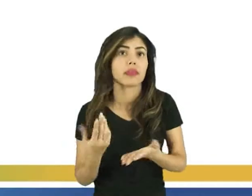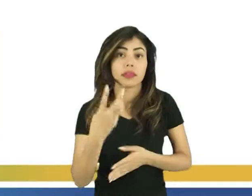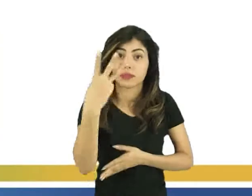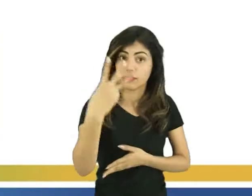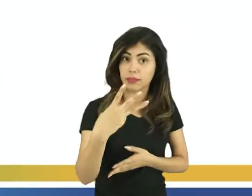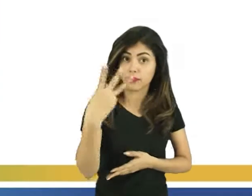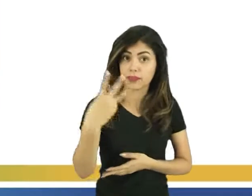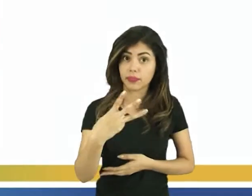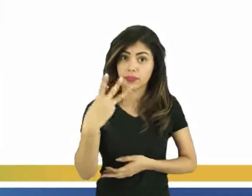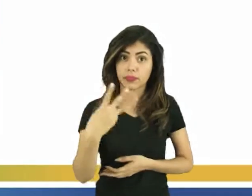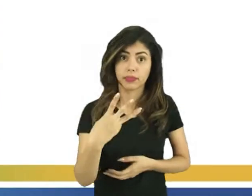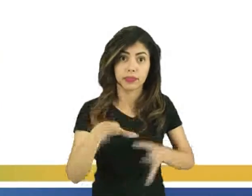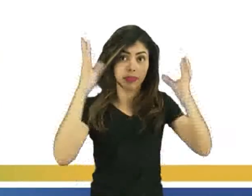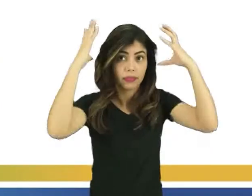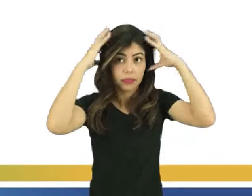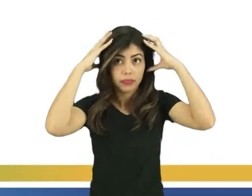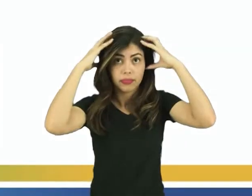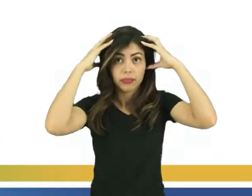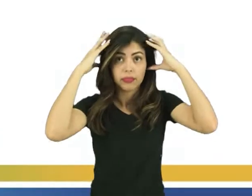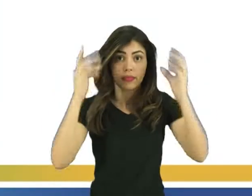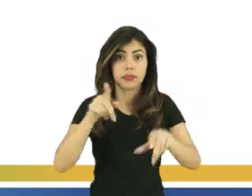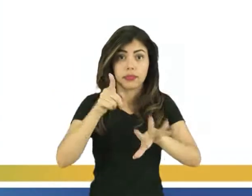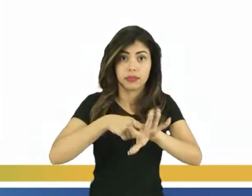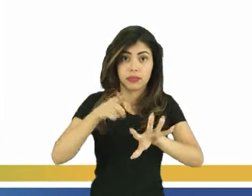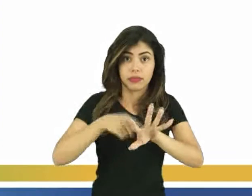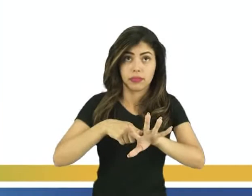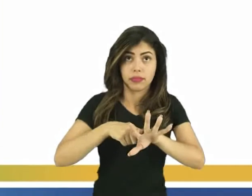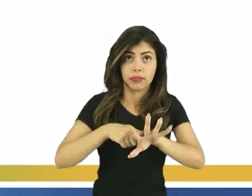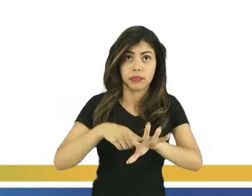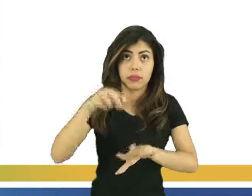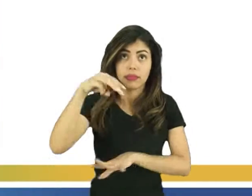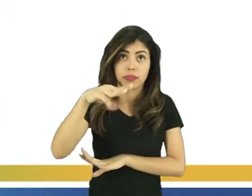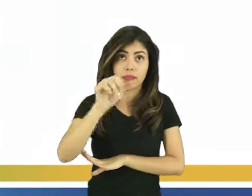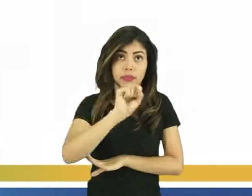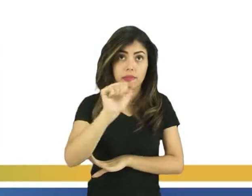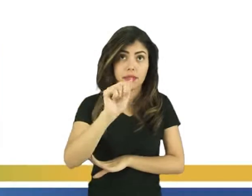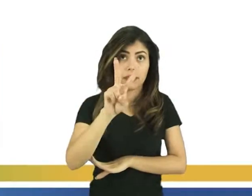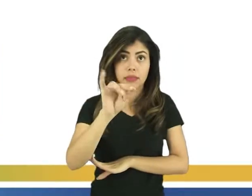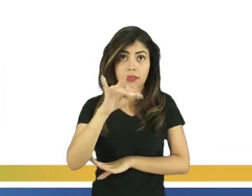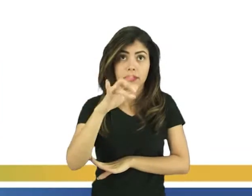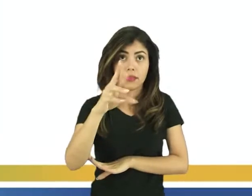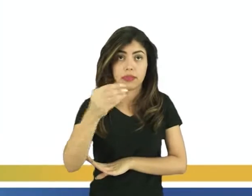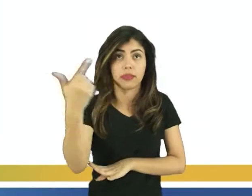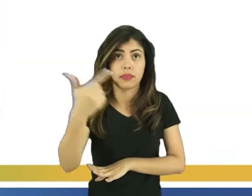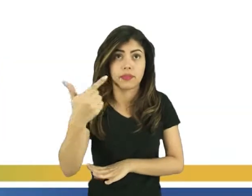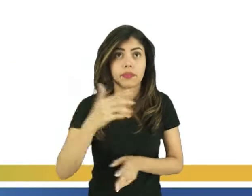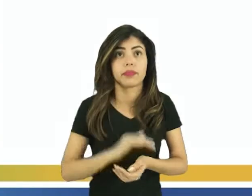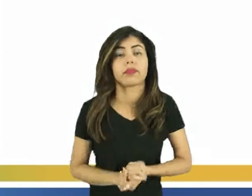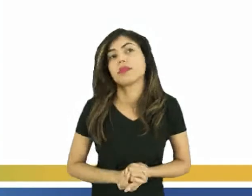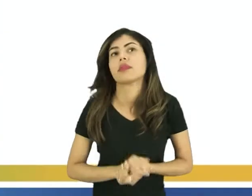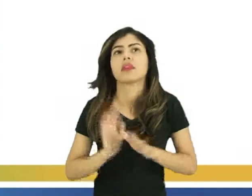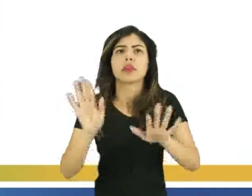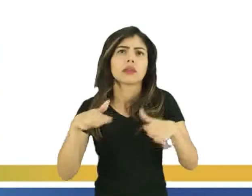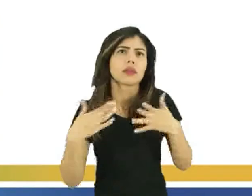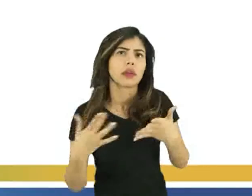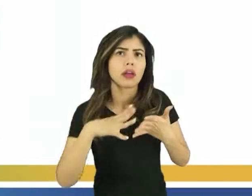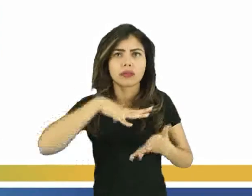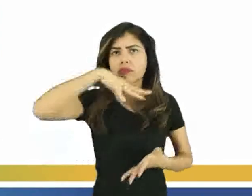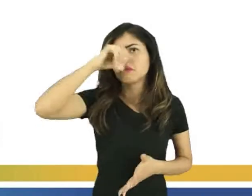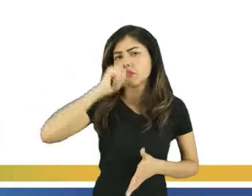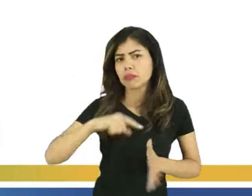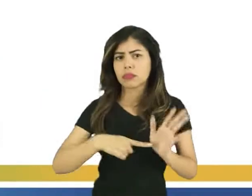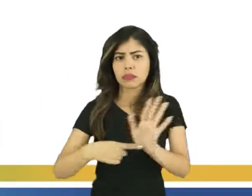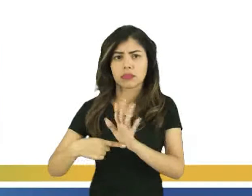3 partes, onde eu vou ter a cabeça, o pé e a massa visceral. Já na segunda, quais são os tipos de